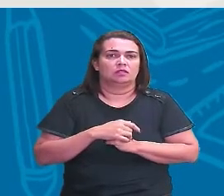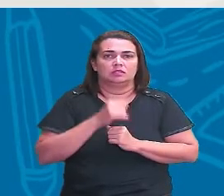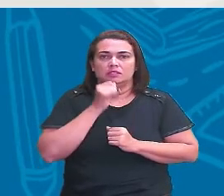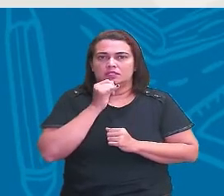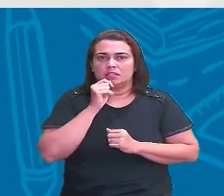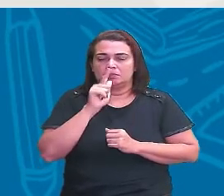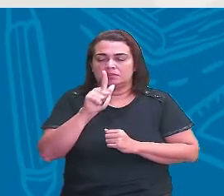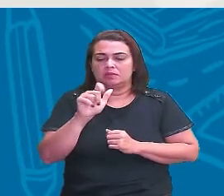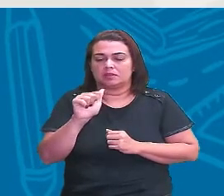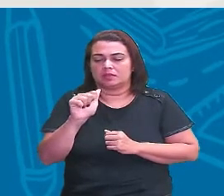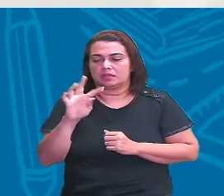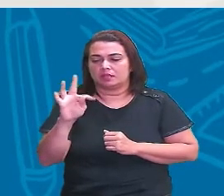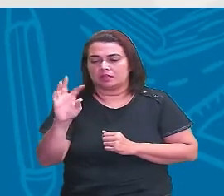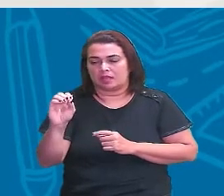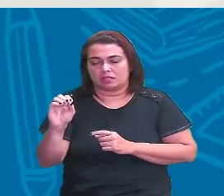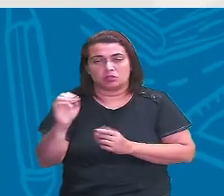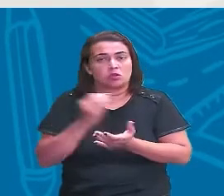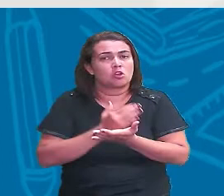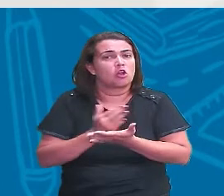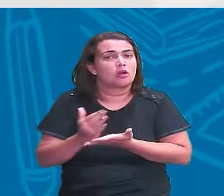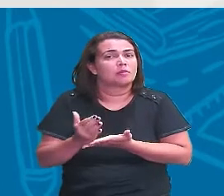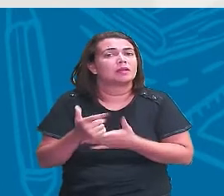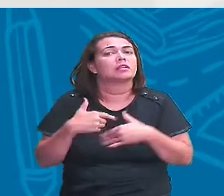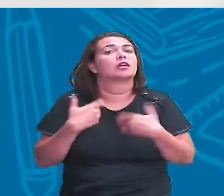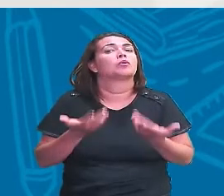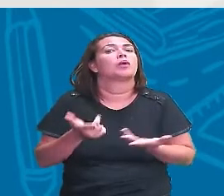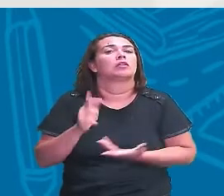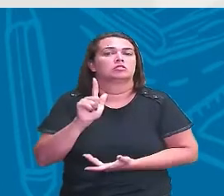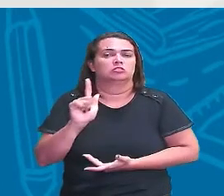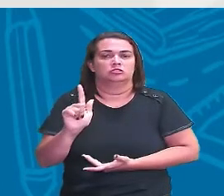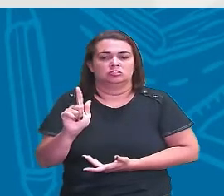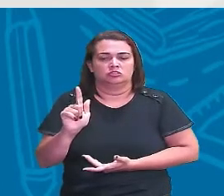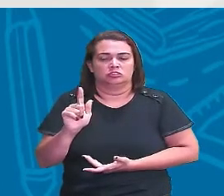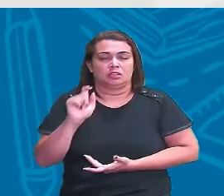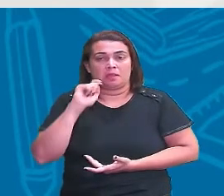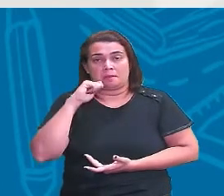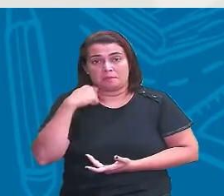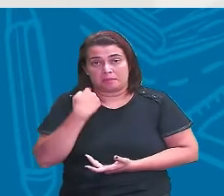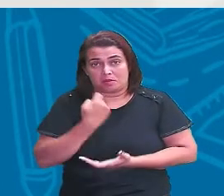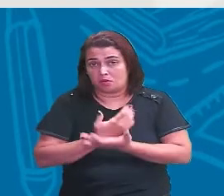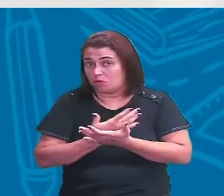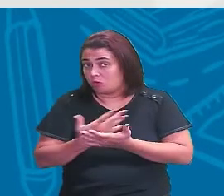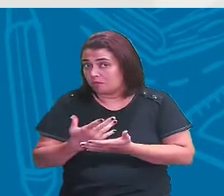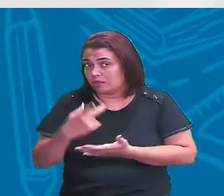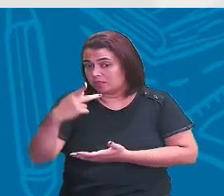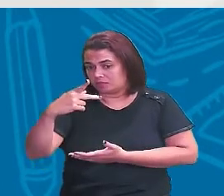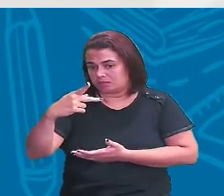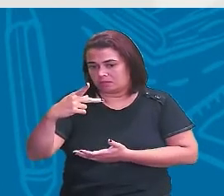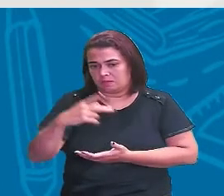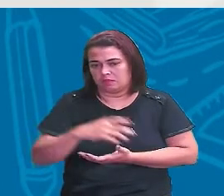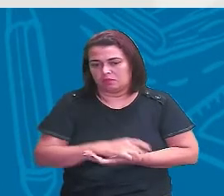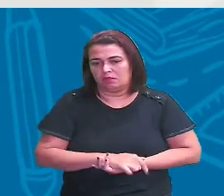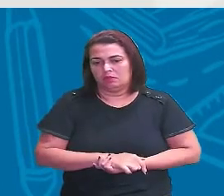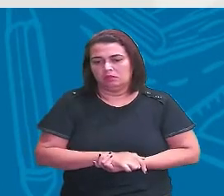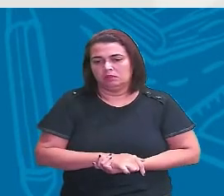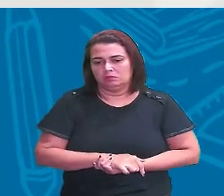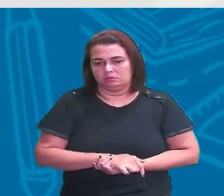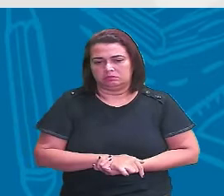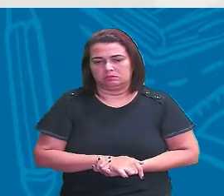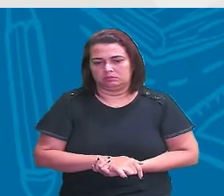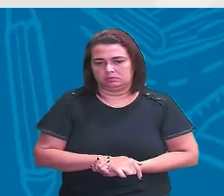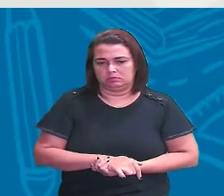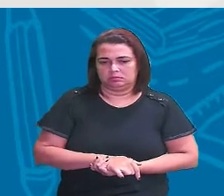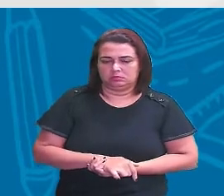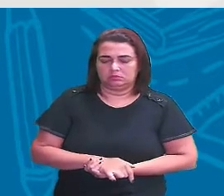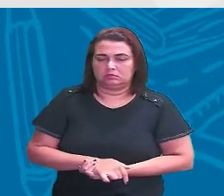que começa, tá? Então, da palavra pão é a letrinha P. Na palavra